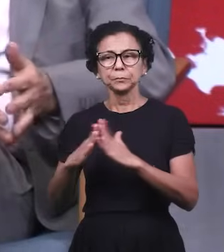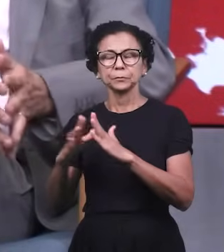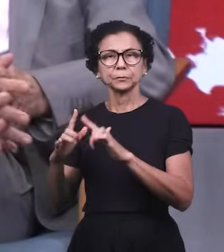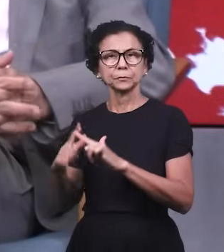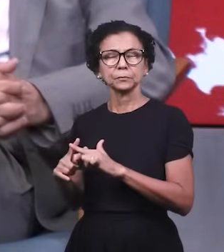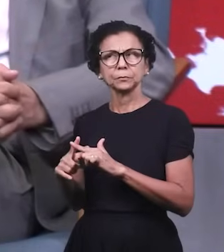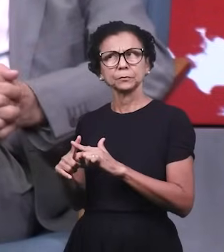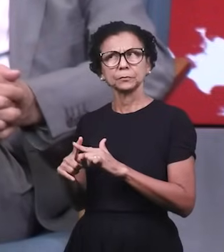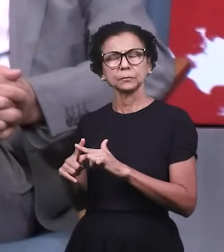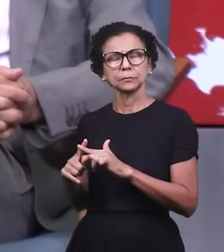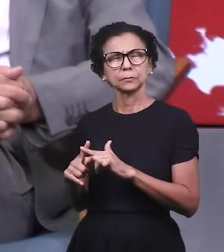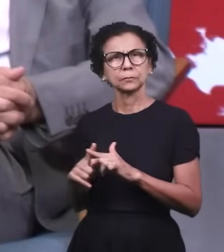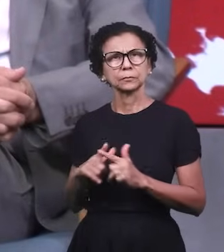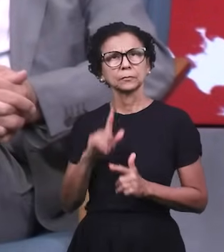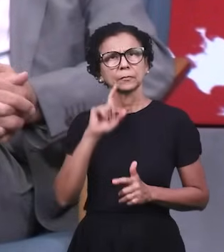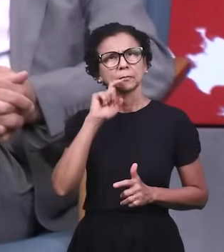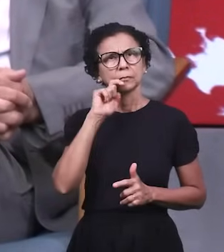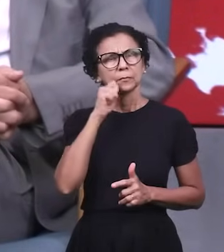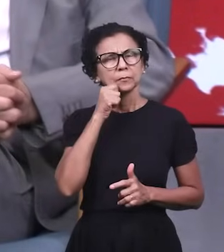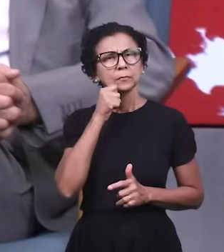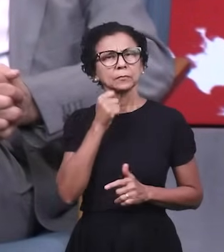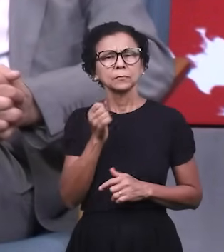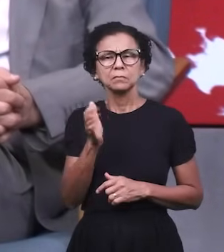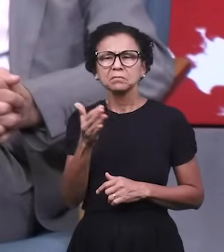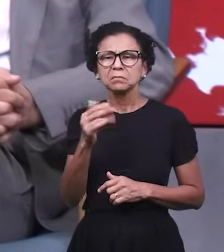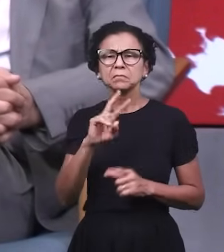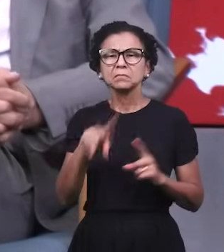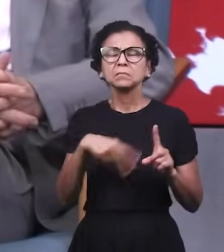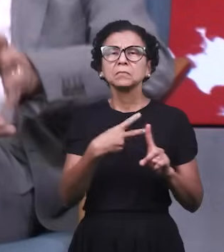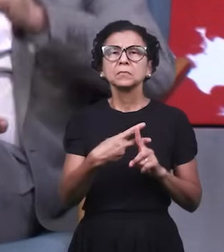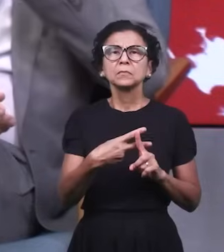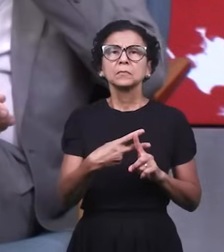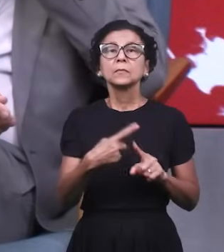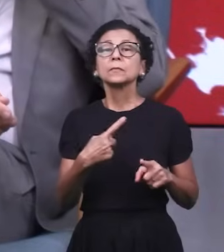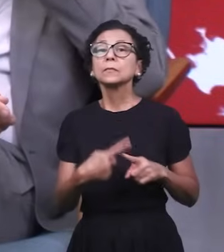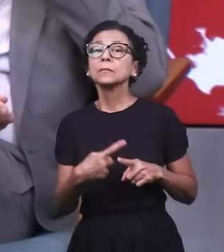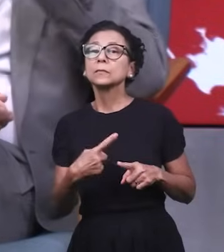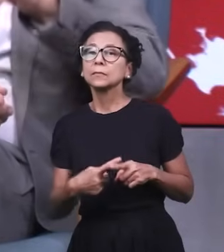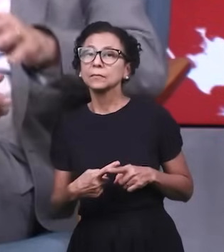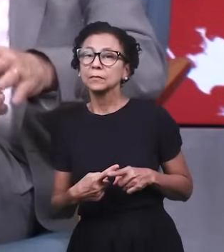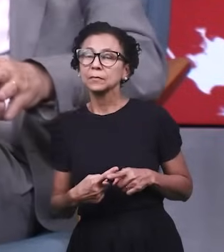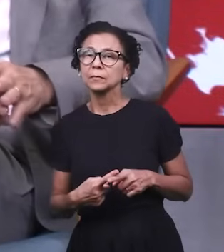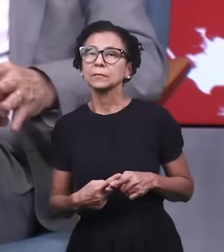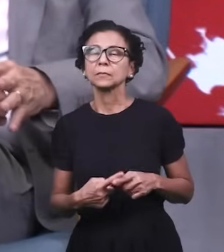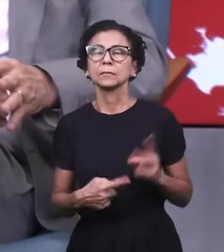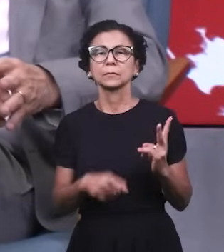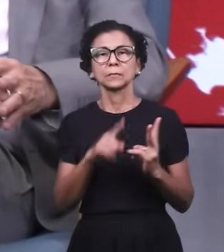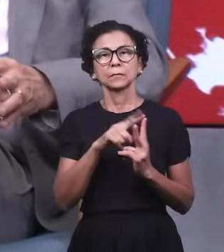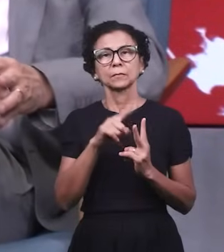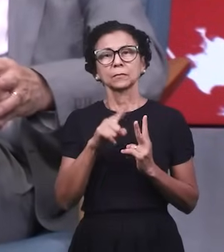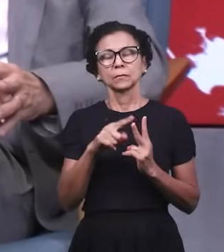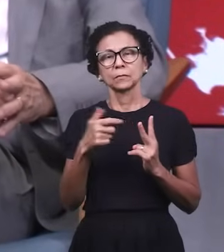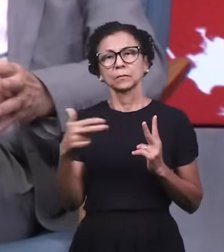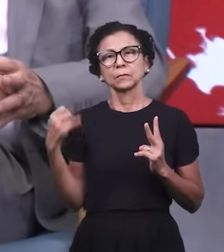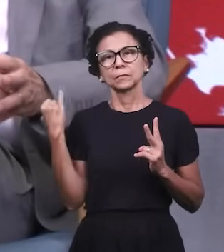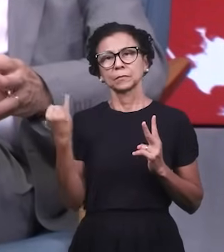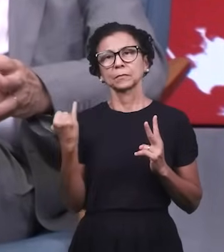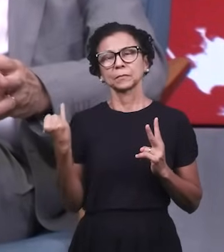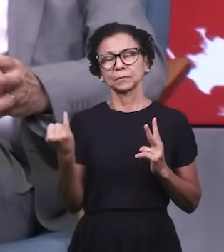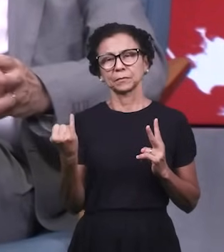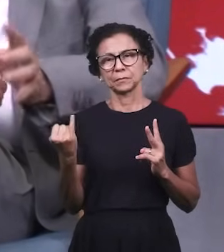e peixes? Por quê? Porque há duas coisas importantes no crescimento da